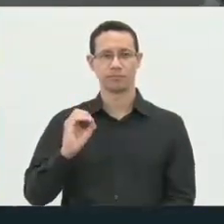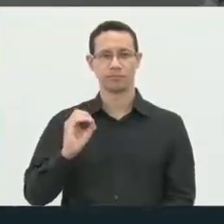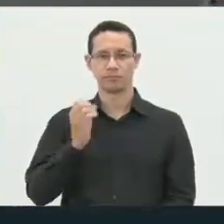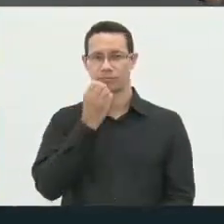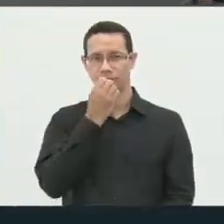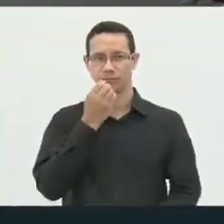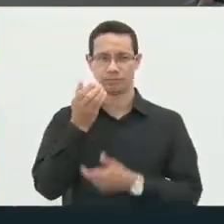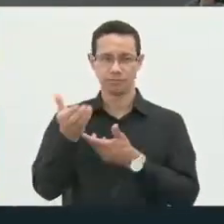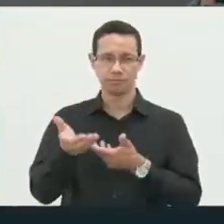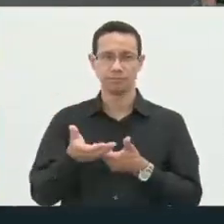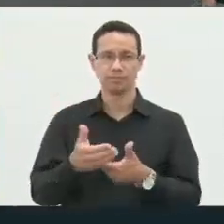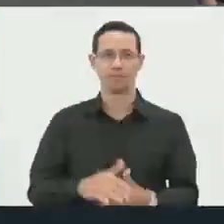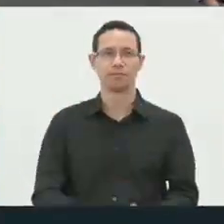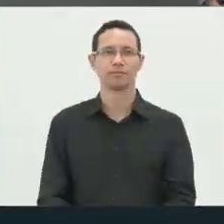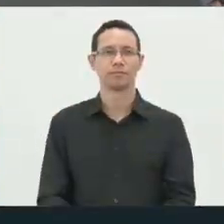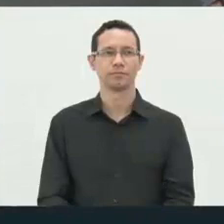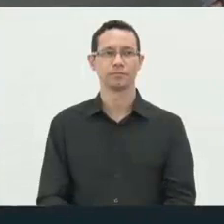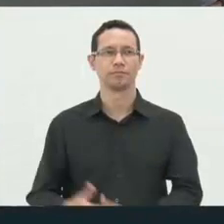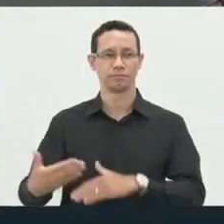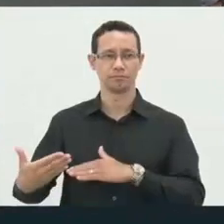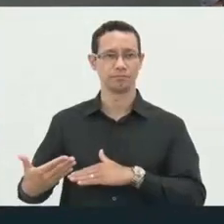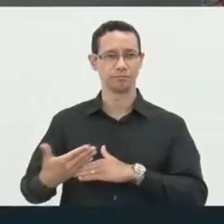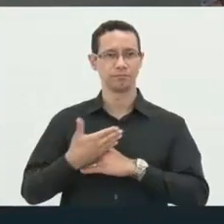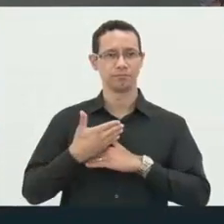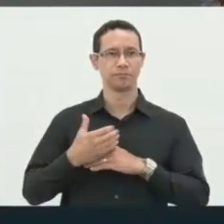bem-vindo Vereador quiser adentrar